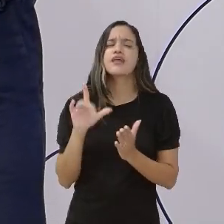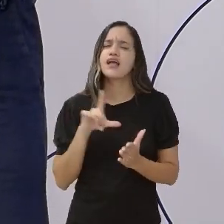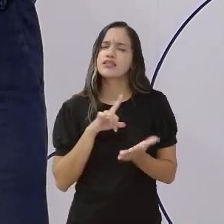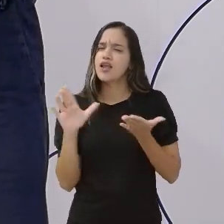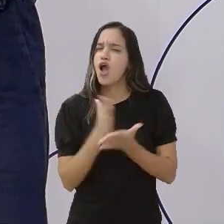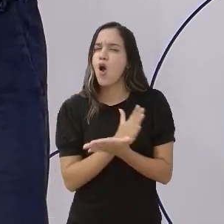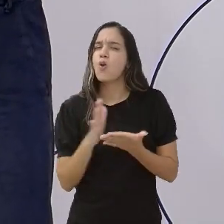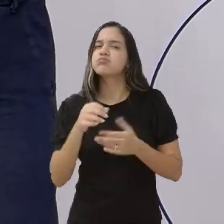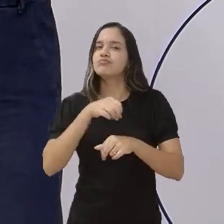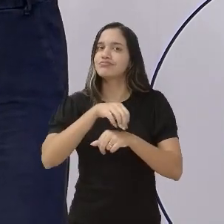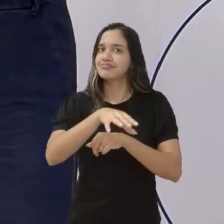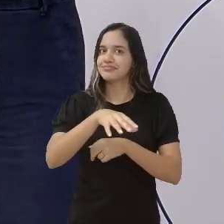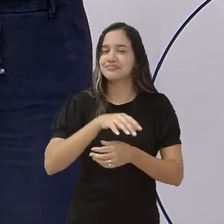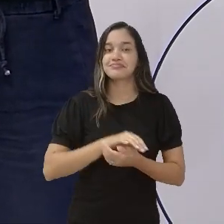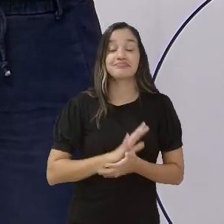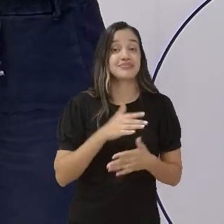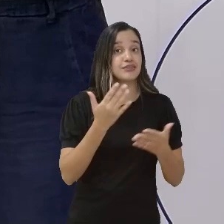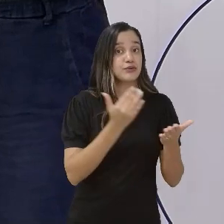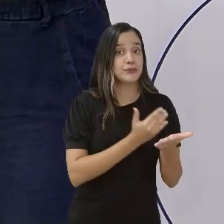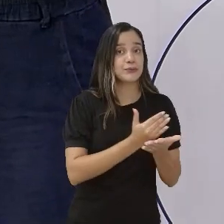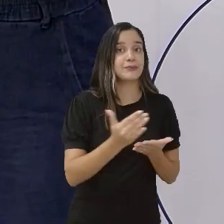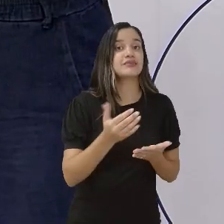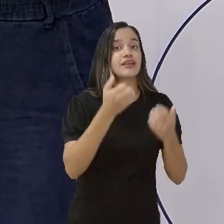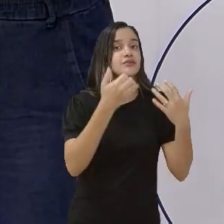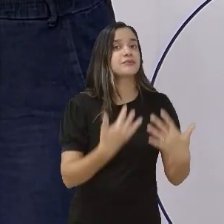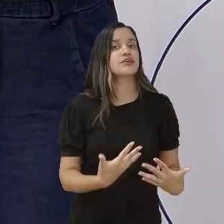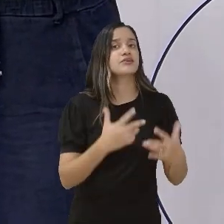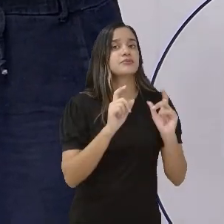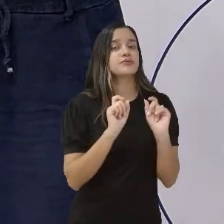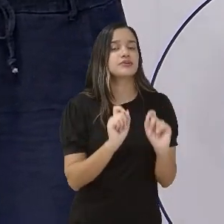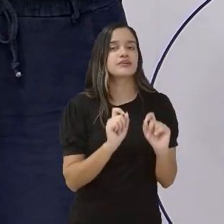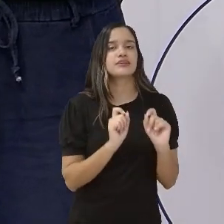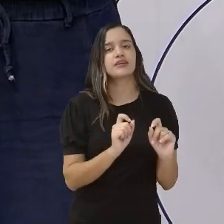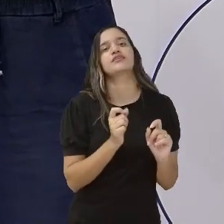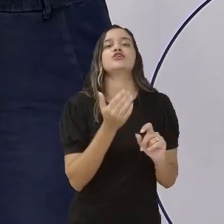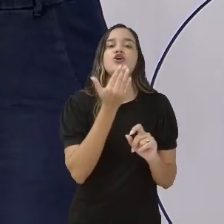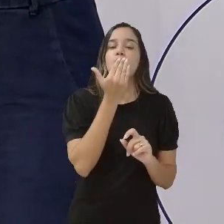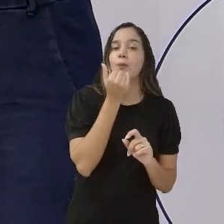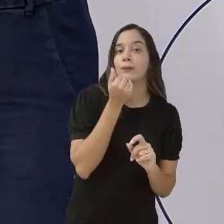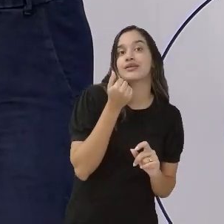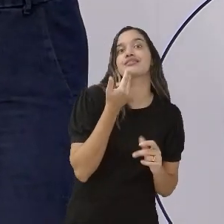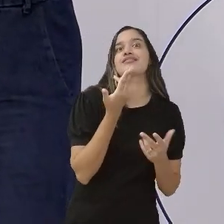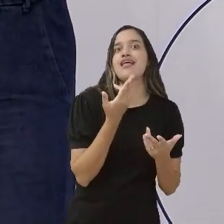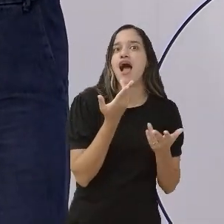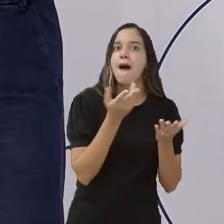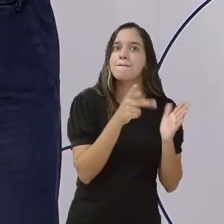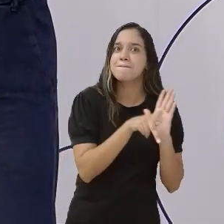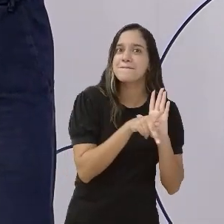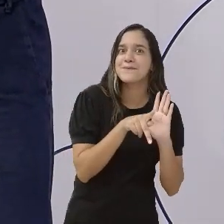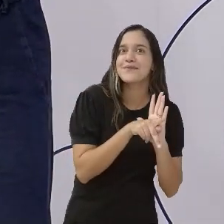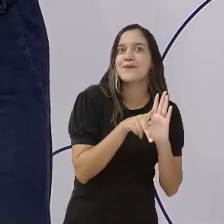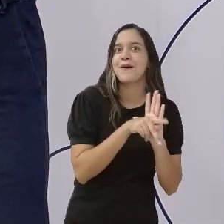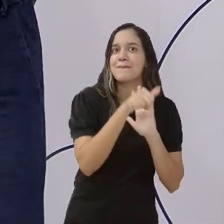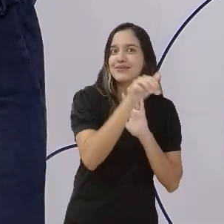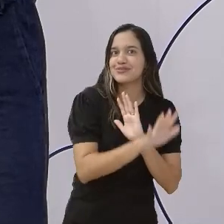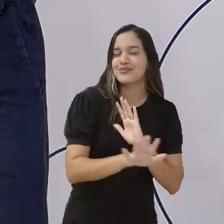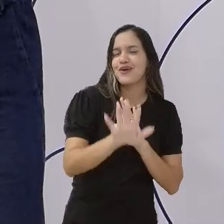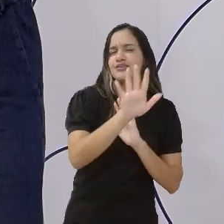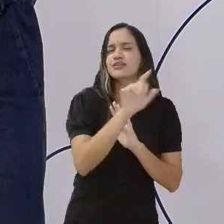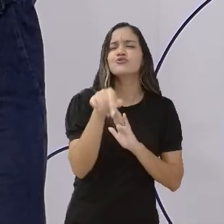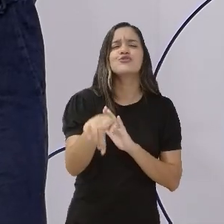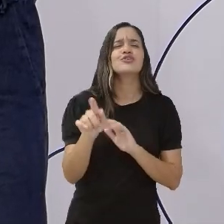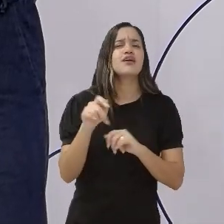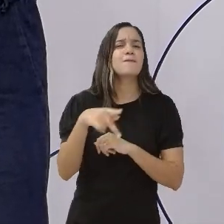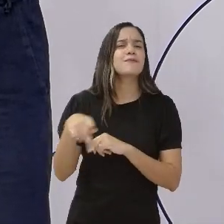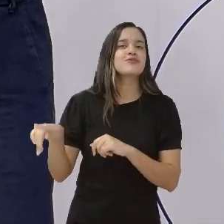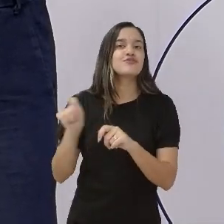algumas sugestões. De início, a gente já está falando de quê? De comidas típicas. Aí você, professor, pode fazer